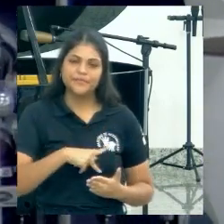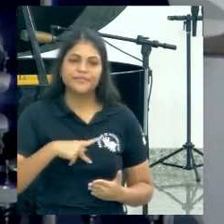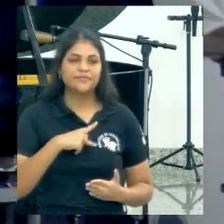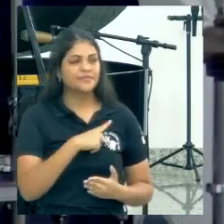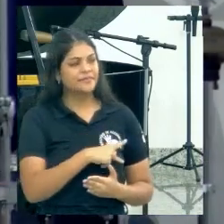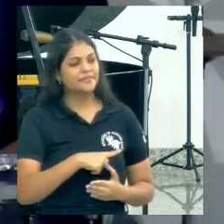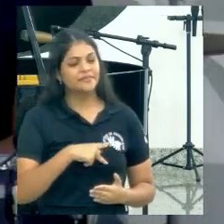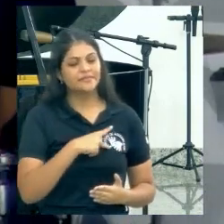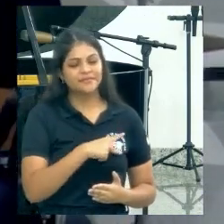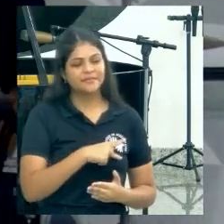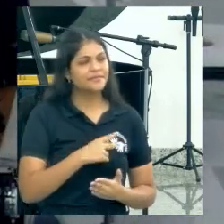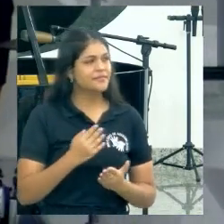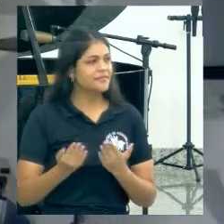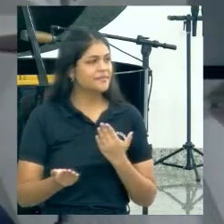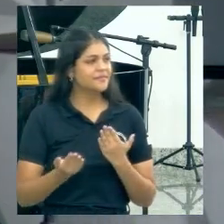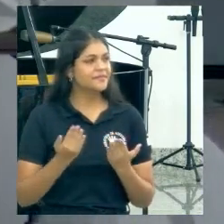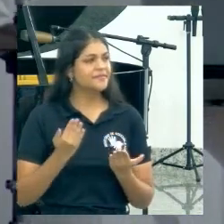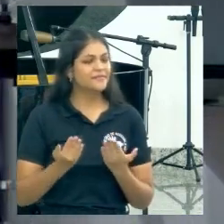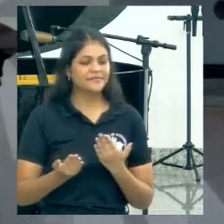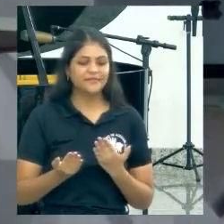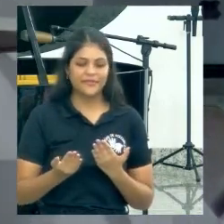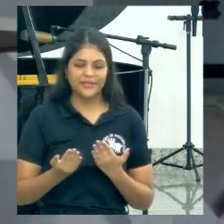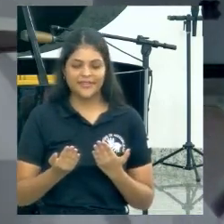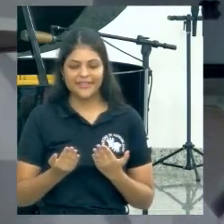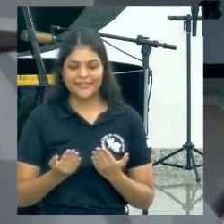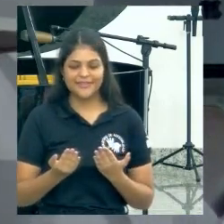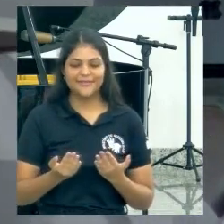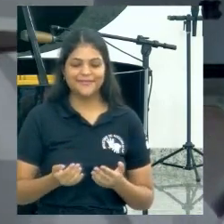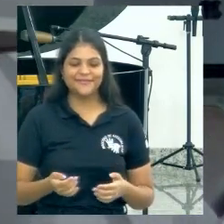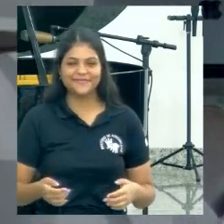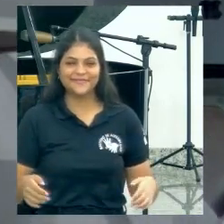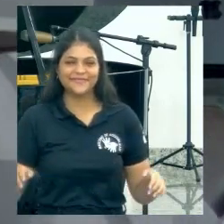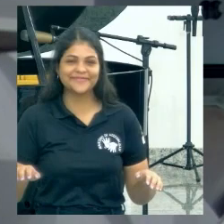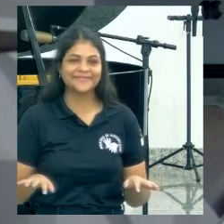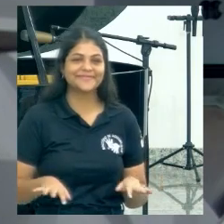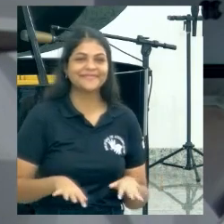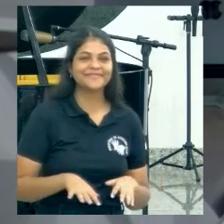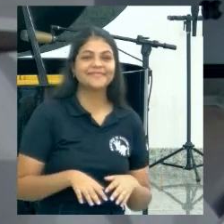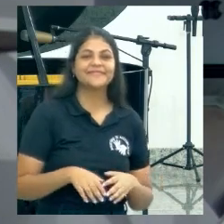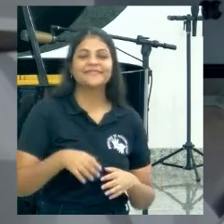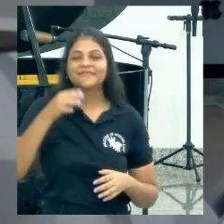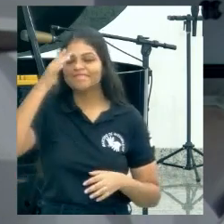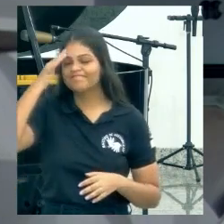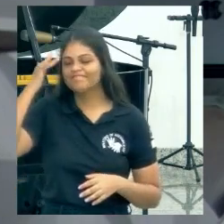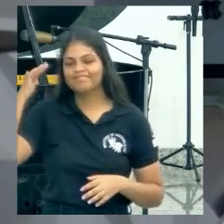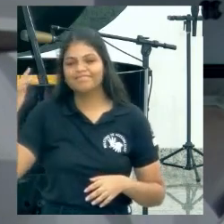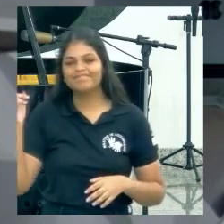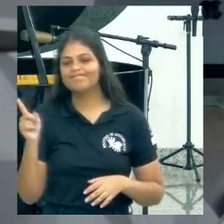por situações semelhantes, mas não se engane, não se engane, não se engane.